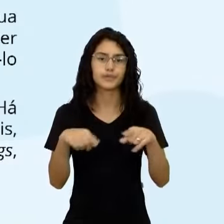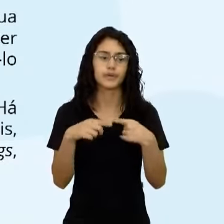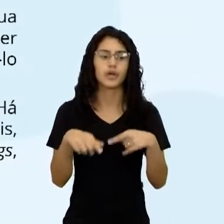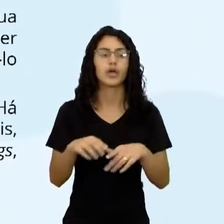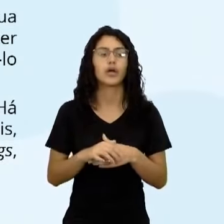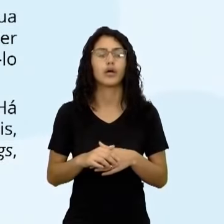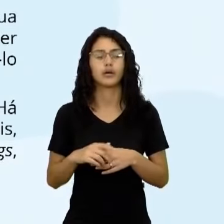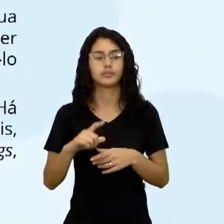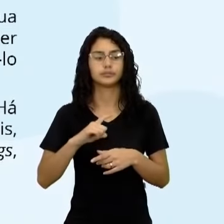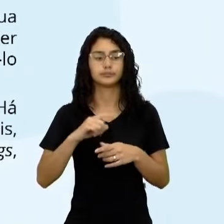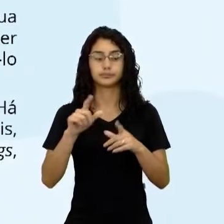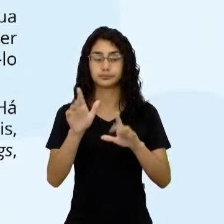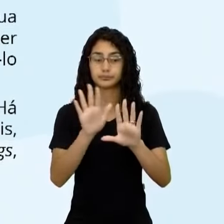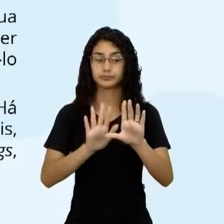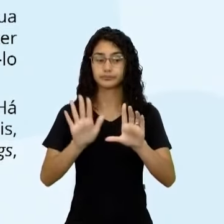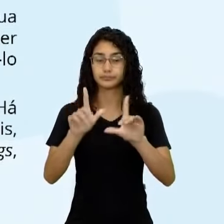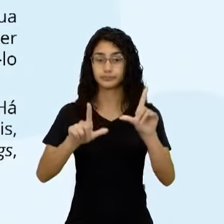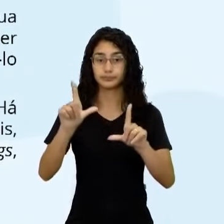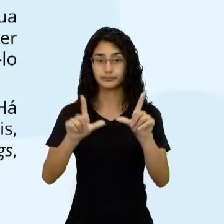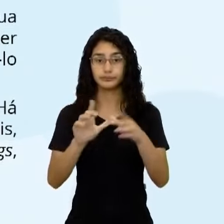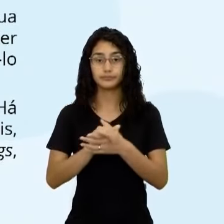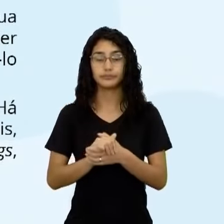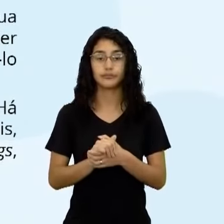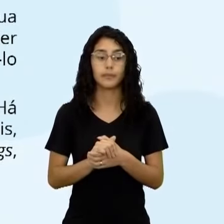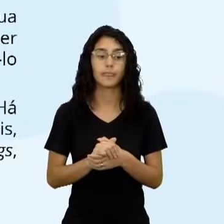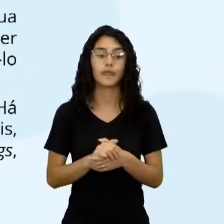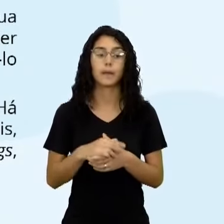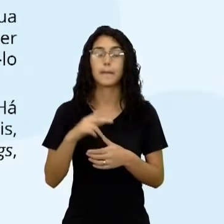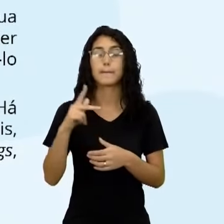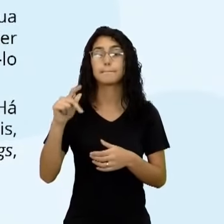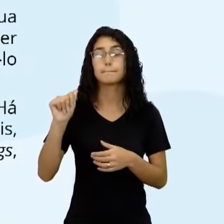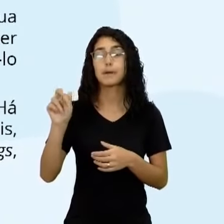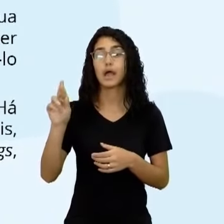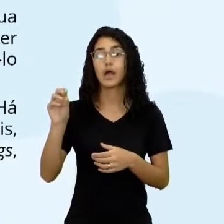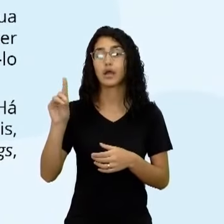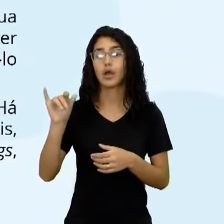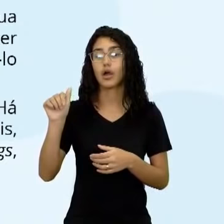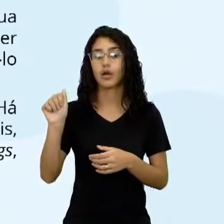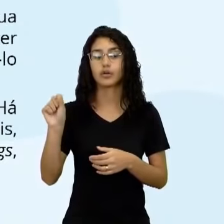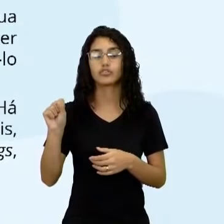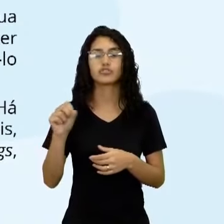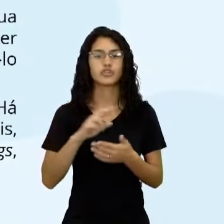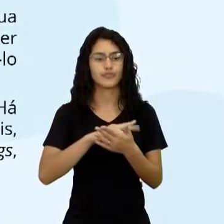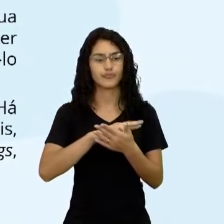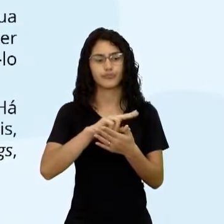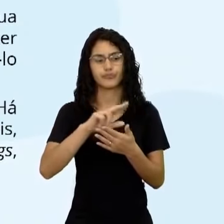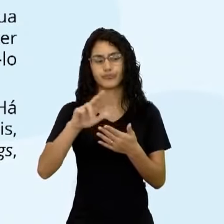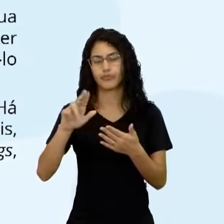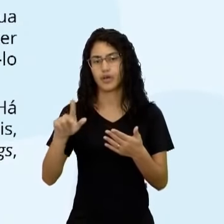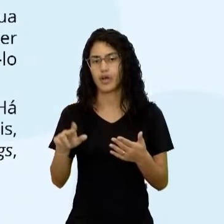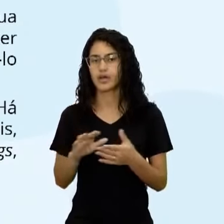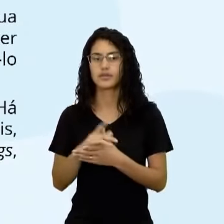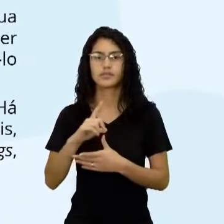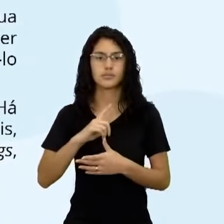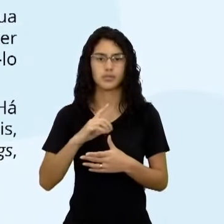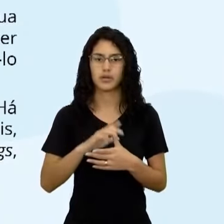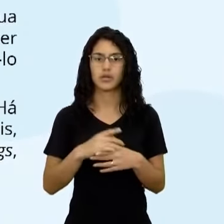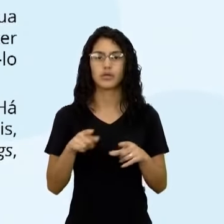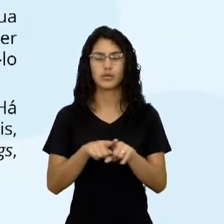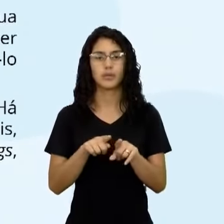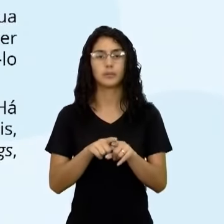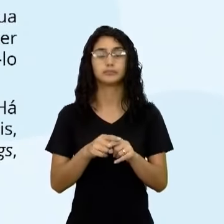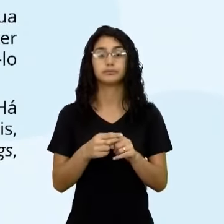telenovelas né que são aquelas que são feitos na TV paródias diversas em diversas dar suporte de gêneros